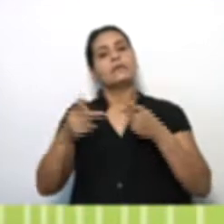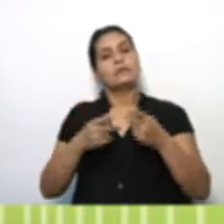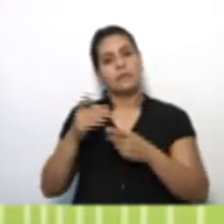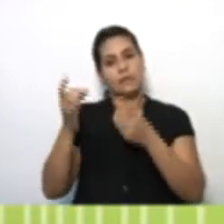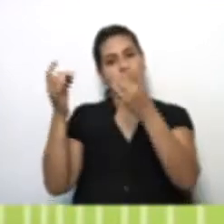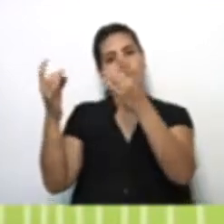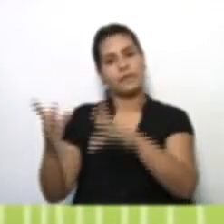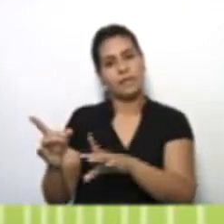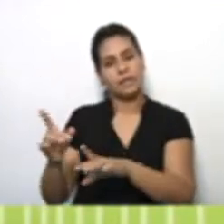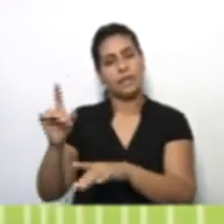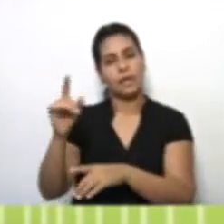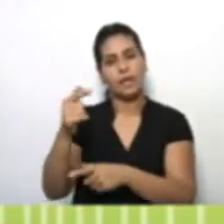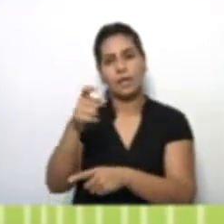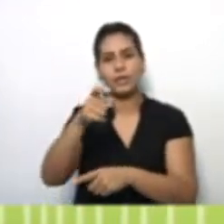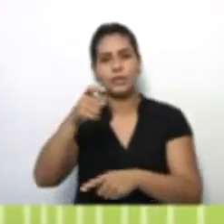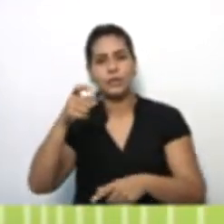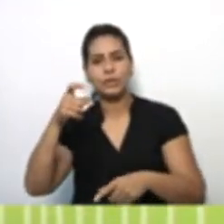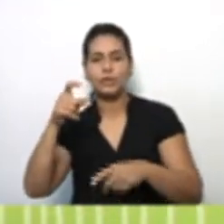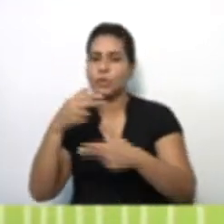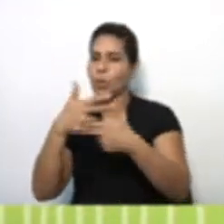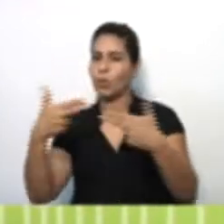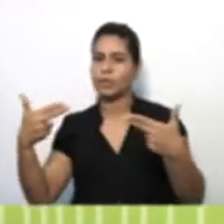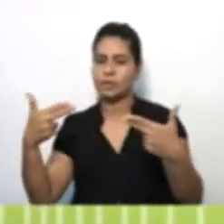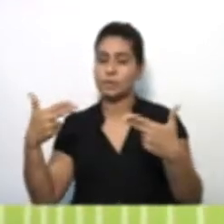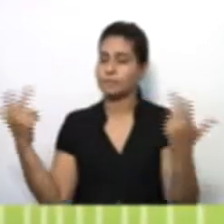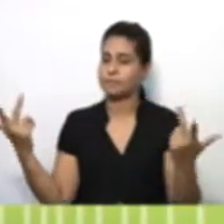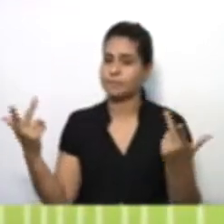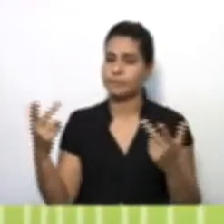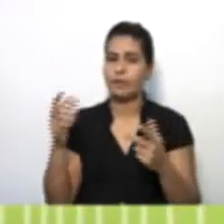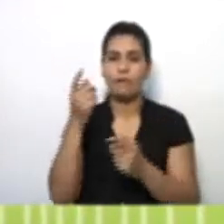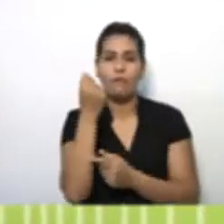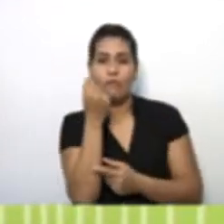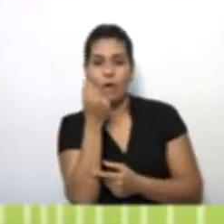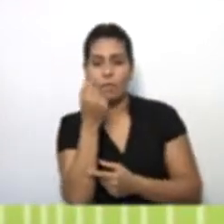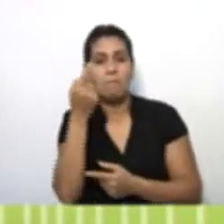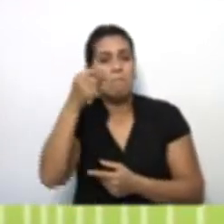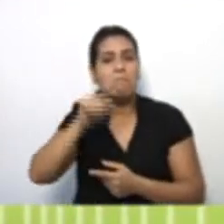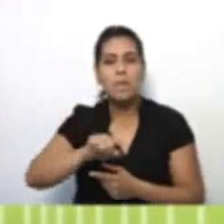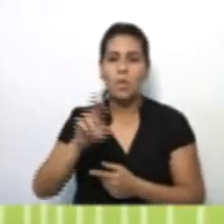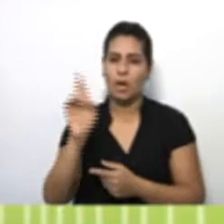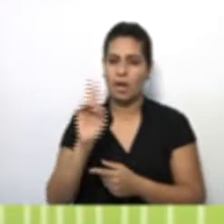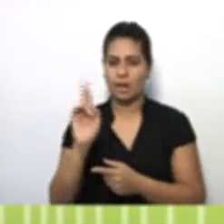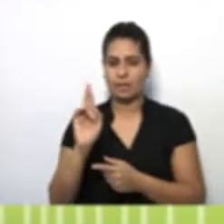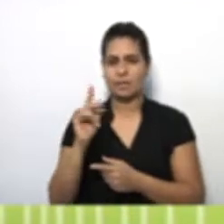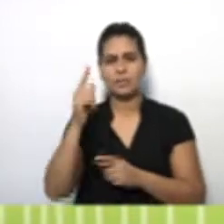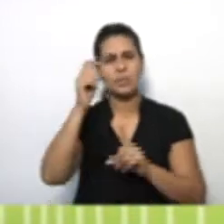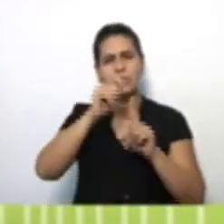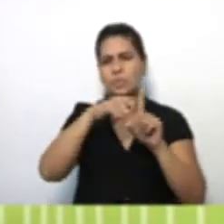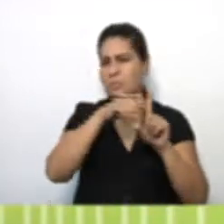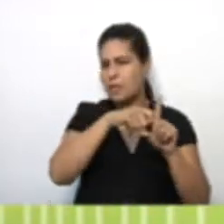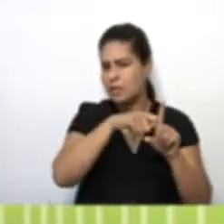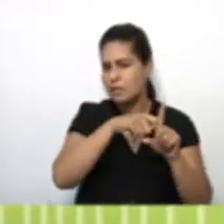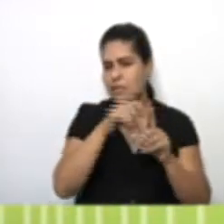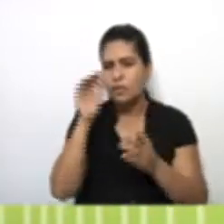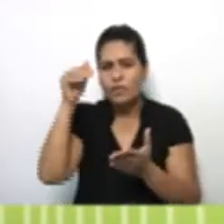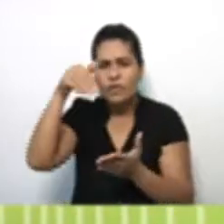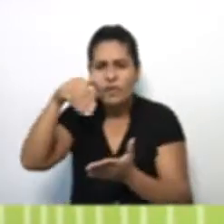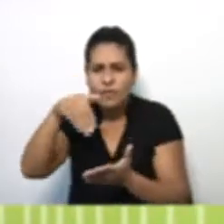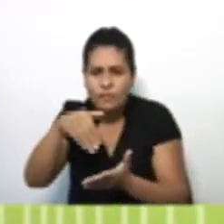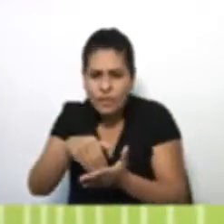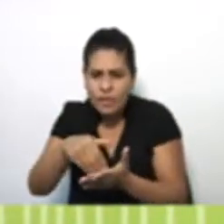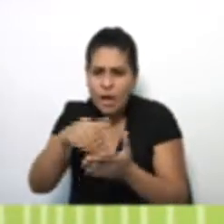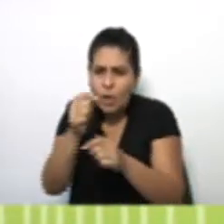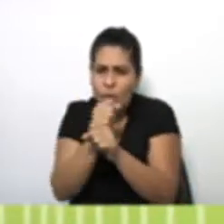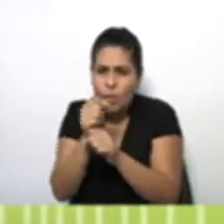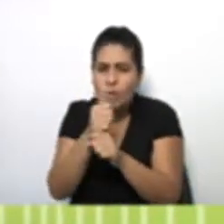X produto, X valor, eu planejei vender R$ 1.000, né, por mês, o que daria no final do ano 12